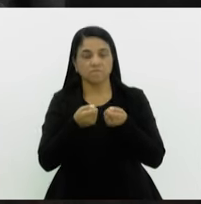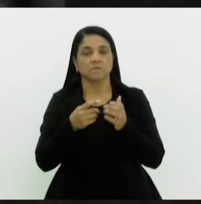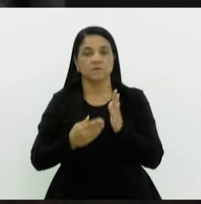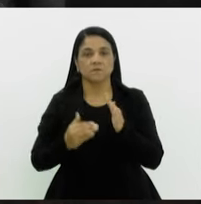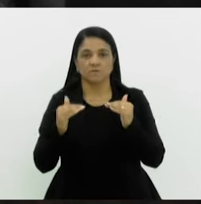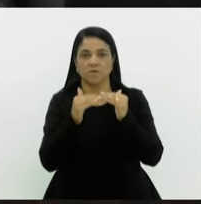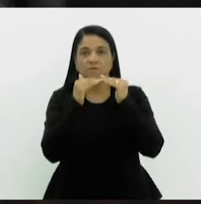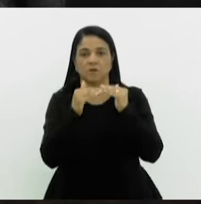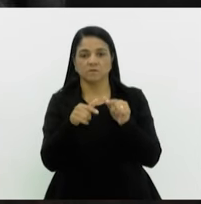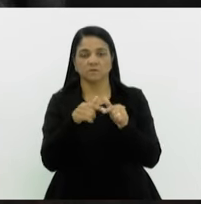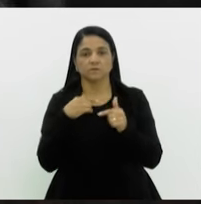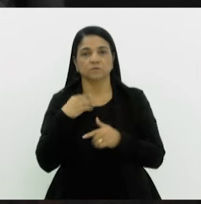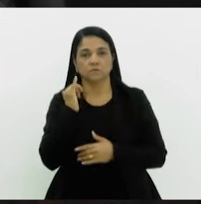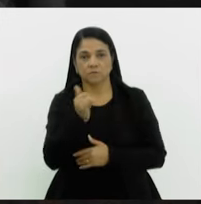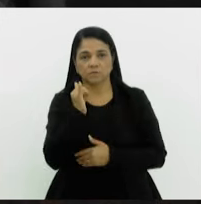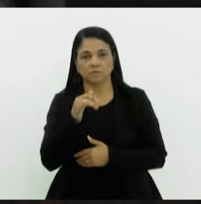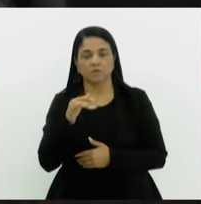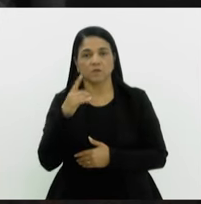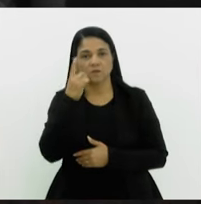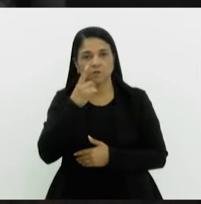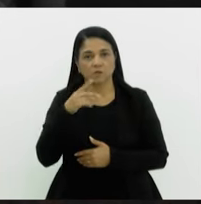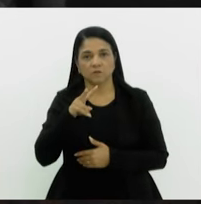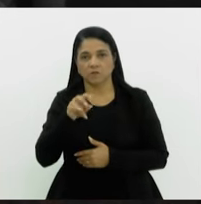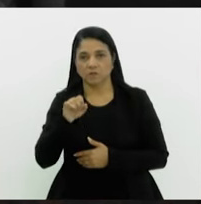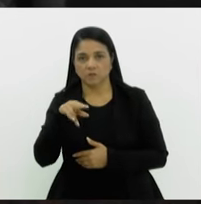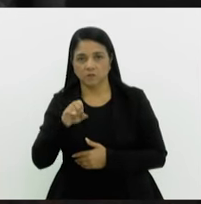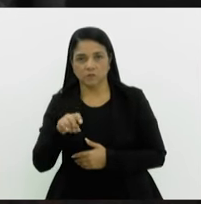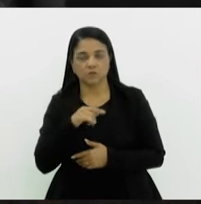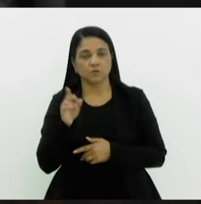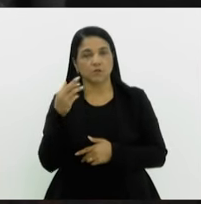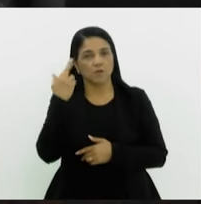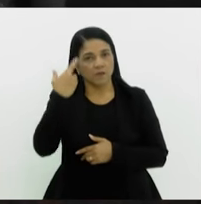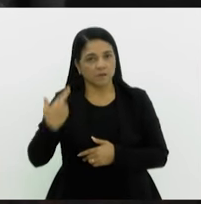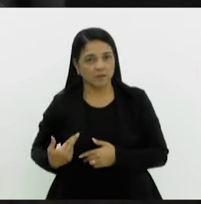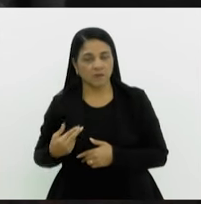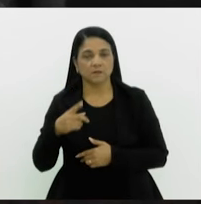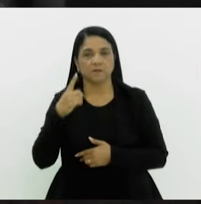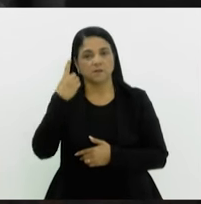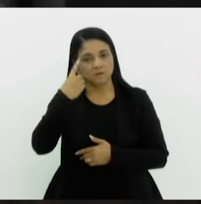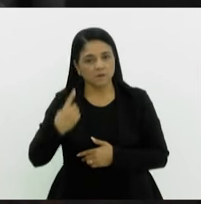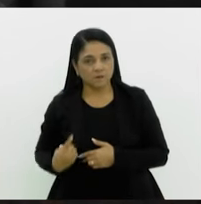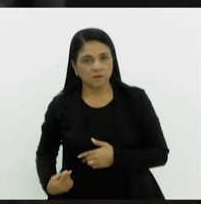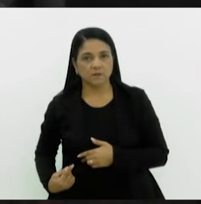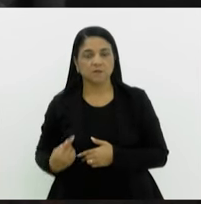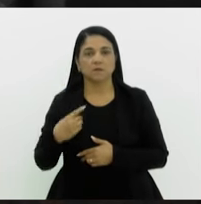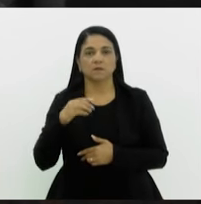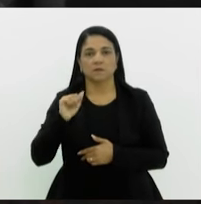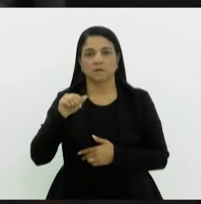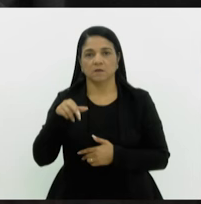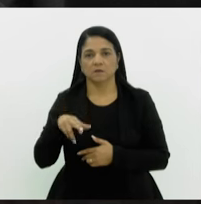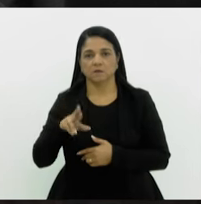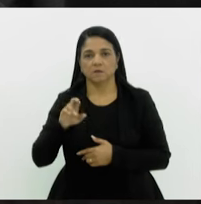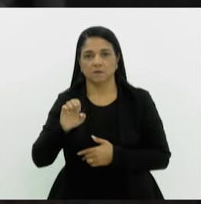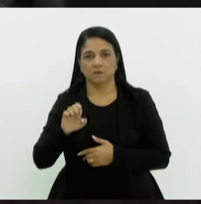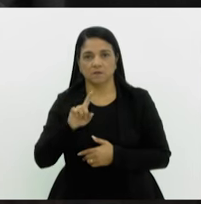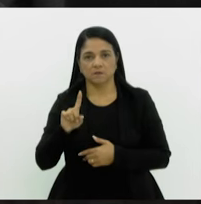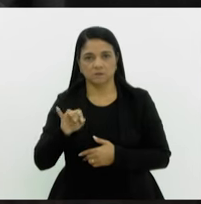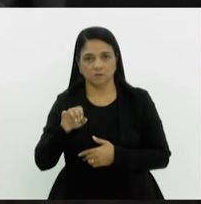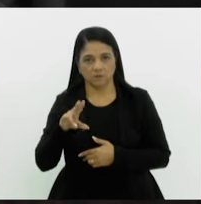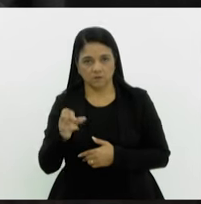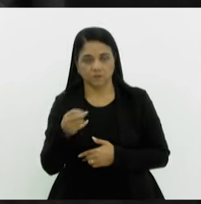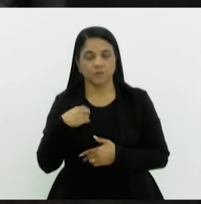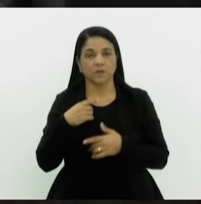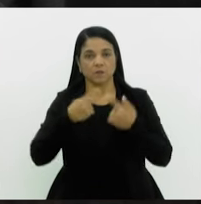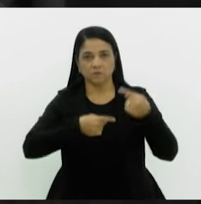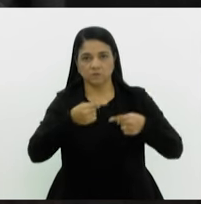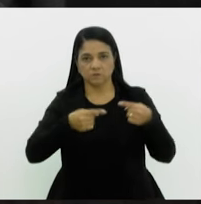favorável. Relatores, deputados Vinícius Cozzolino, Renata Souza, Dani Balbi e Andrezinho Siciliano. Em